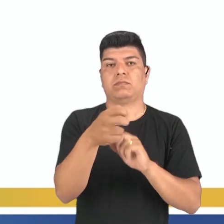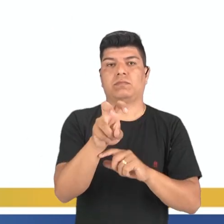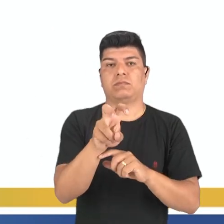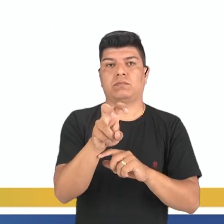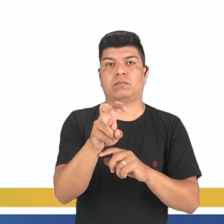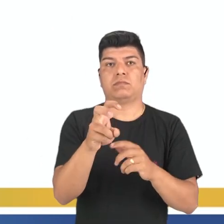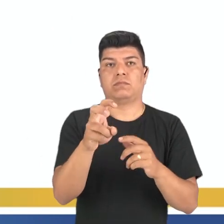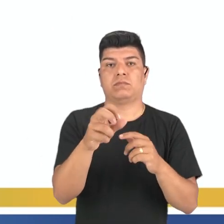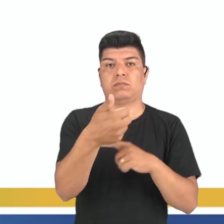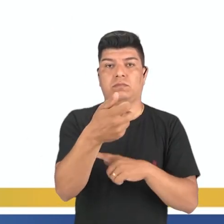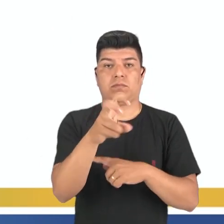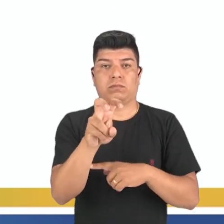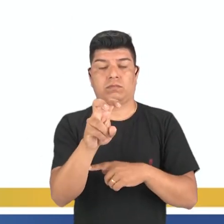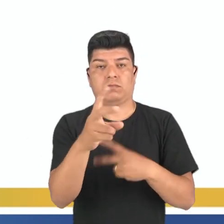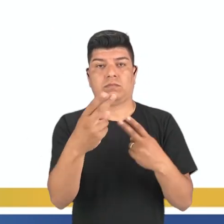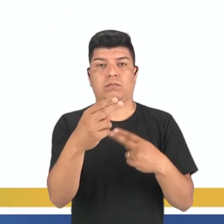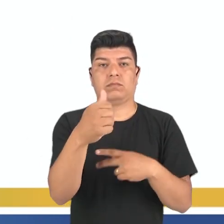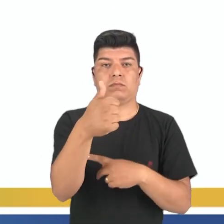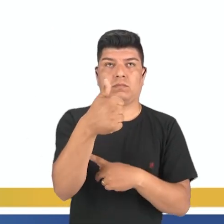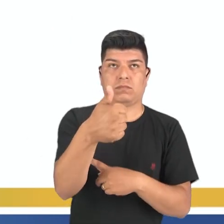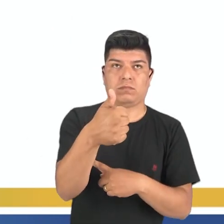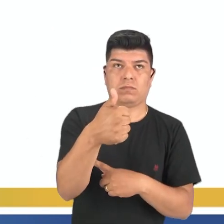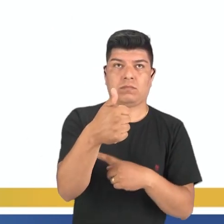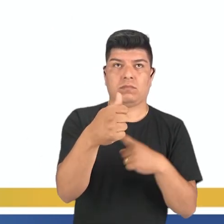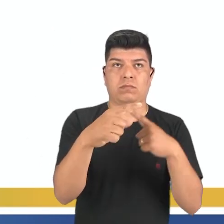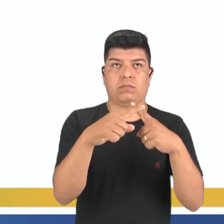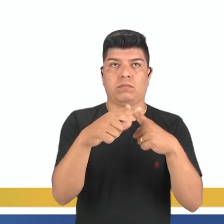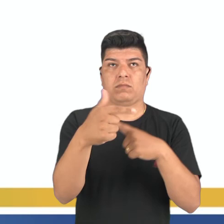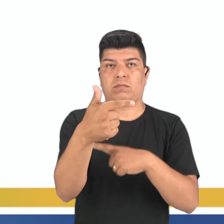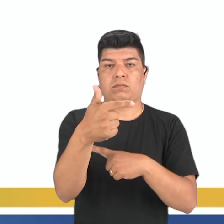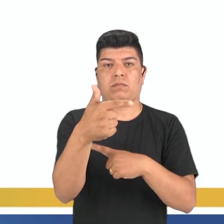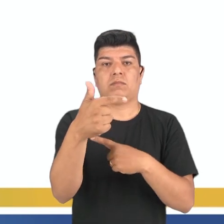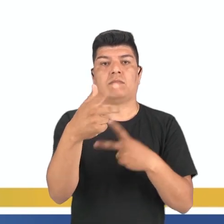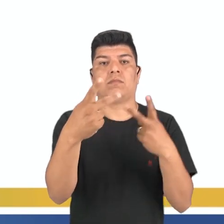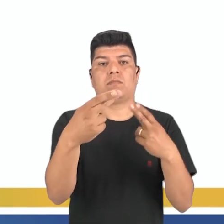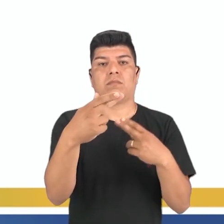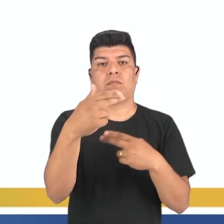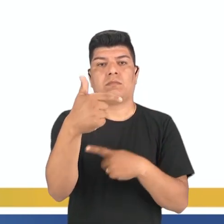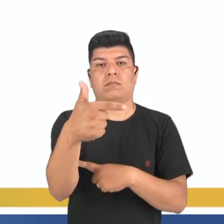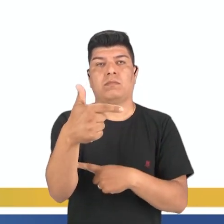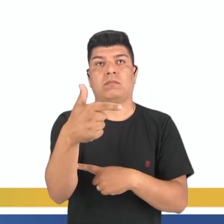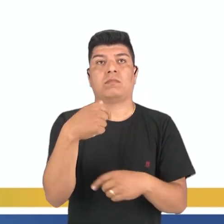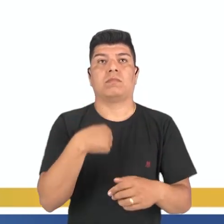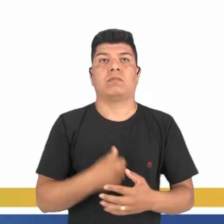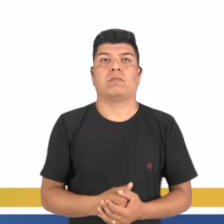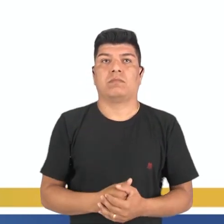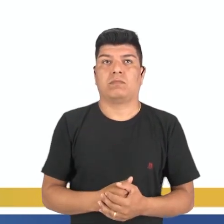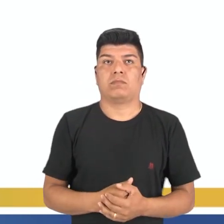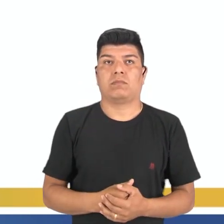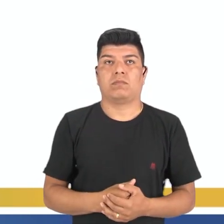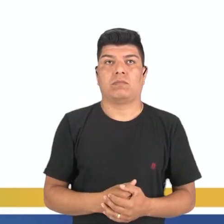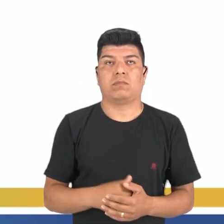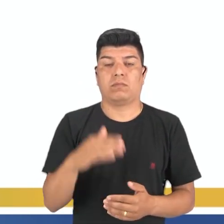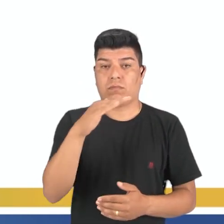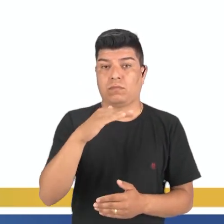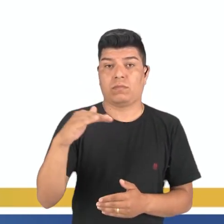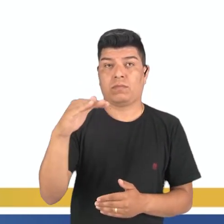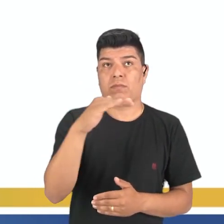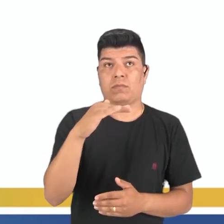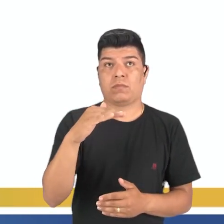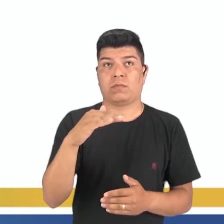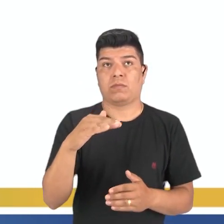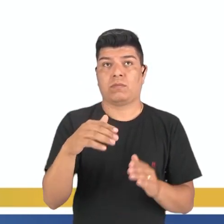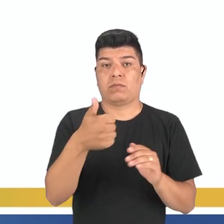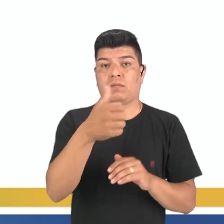para 15 dá 1. 1 multiplicado por 2 dá 2. Então, agora, ó, em cima eu